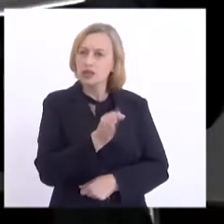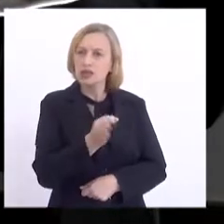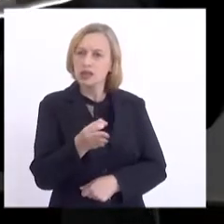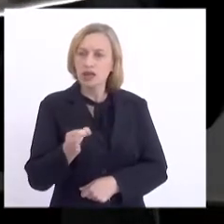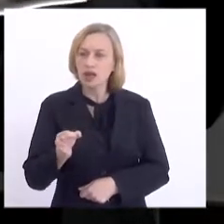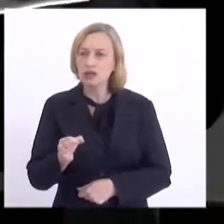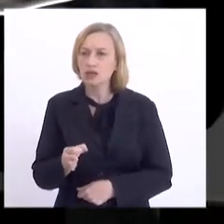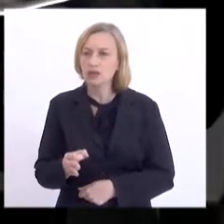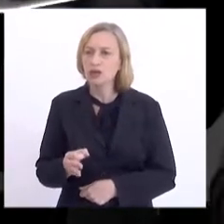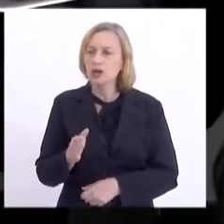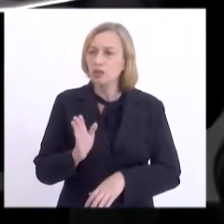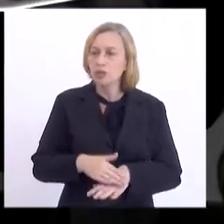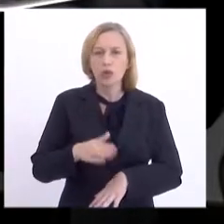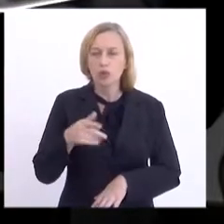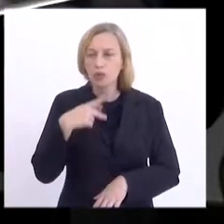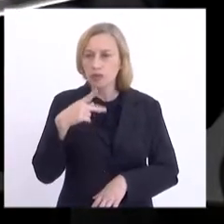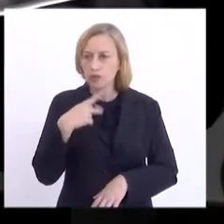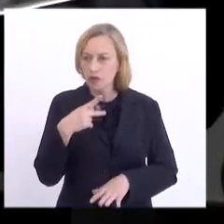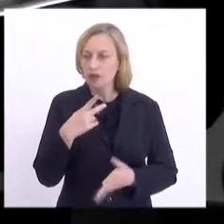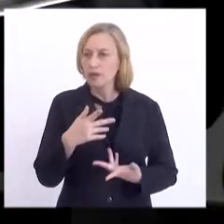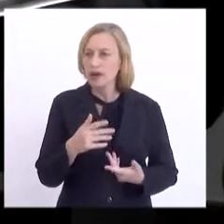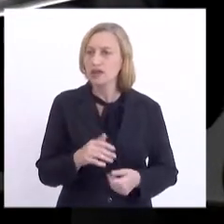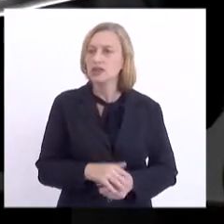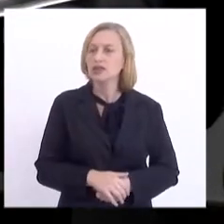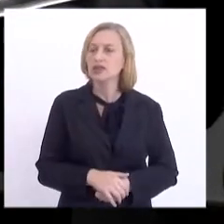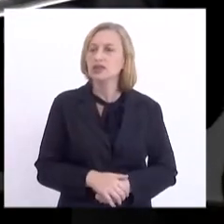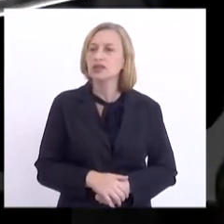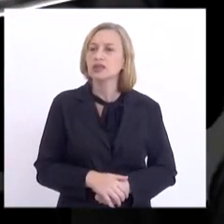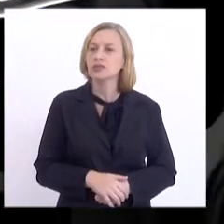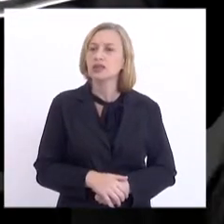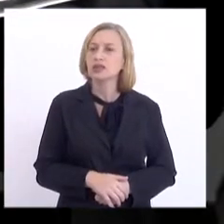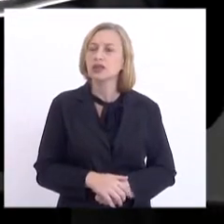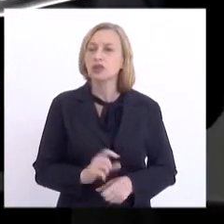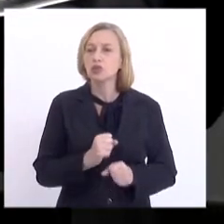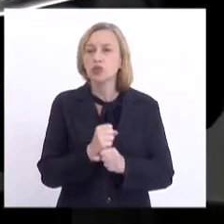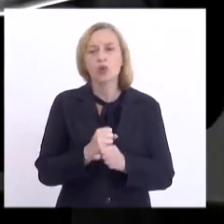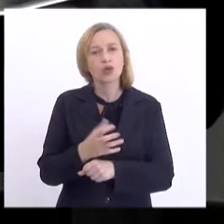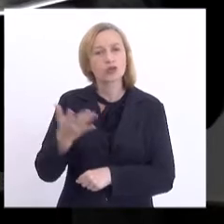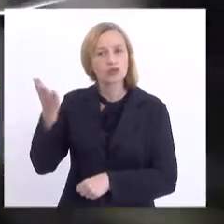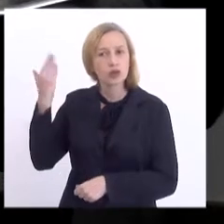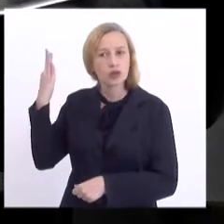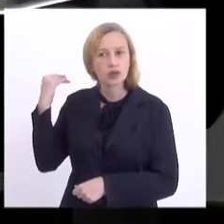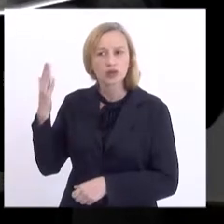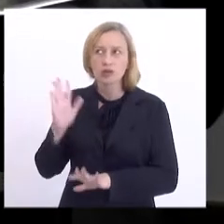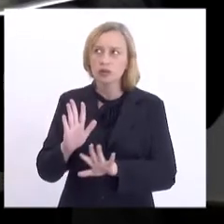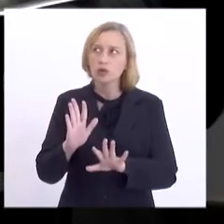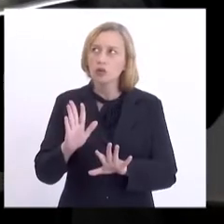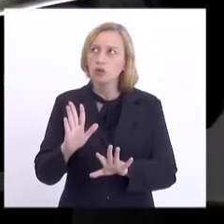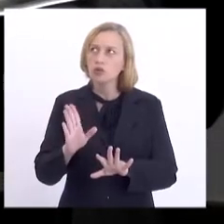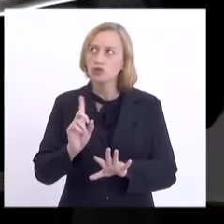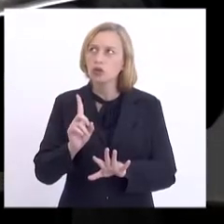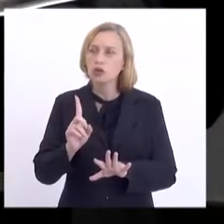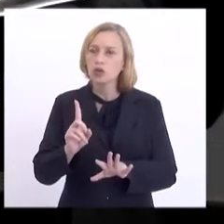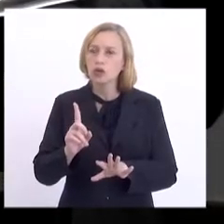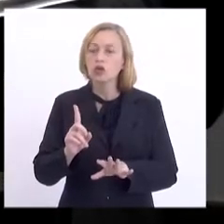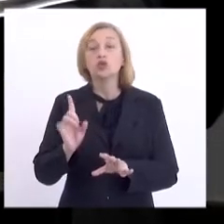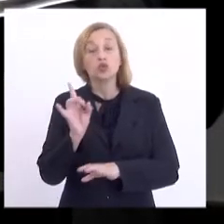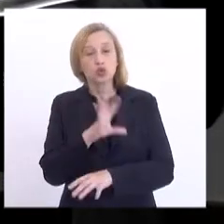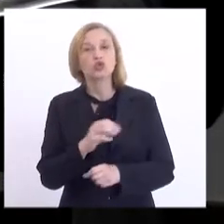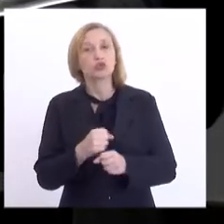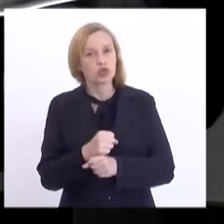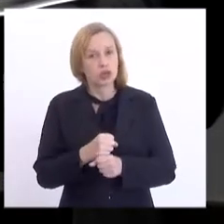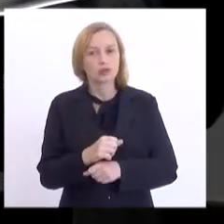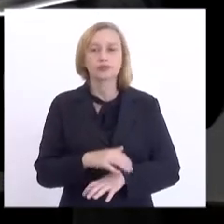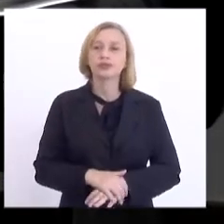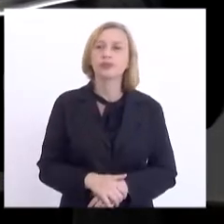um pouquinho mais além no ano passado como eram no passado não nos últimos